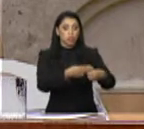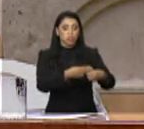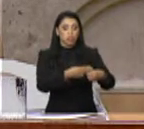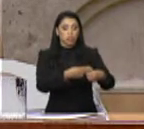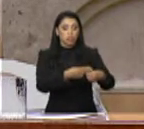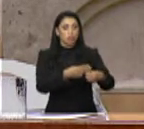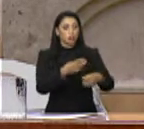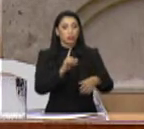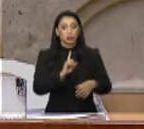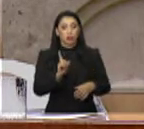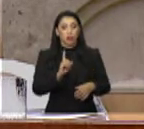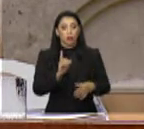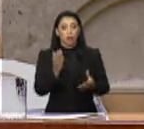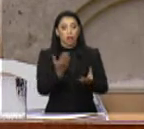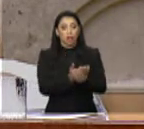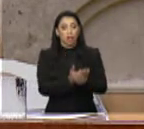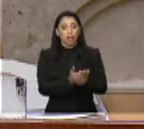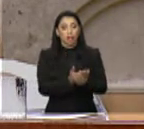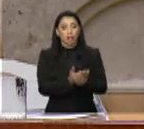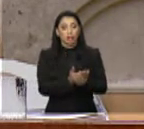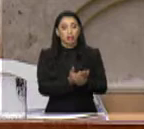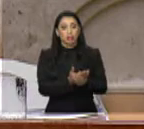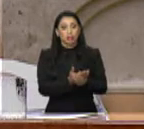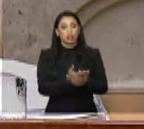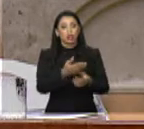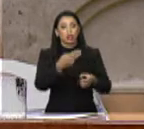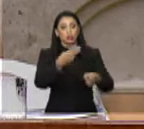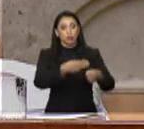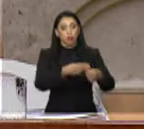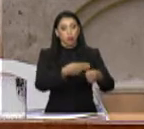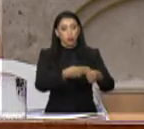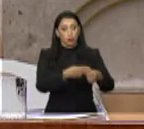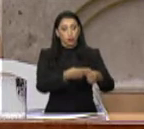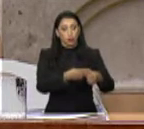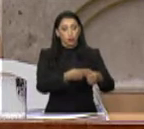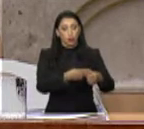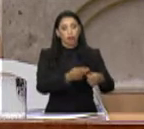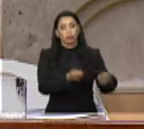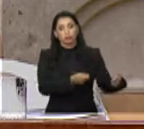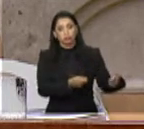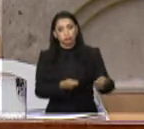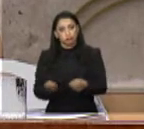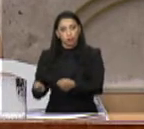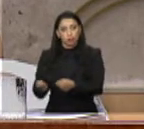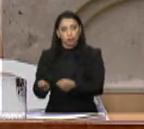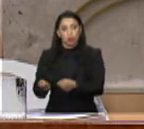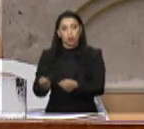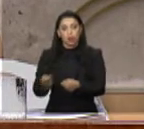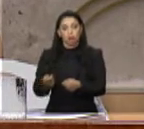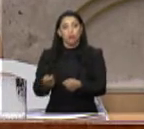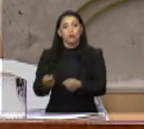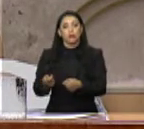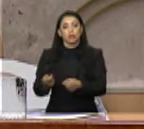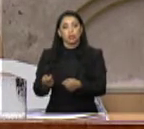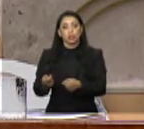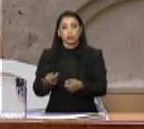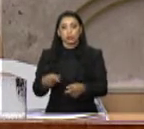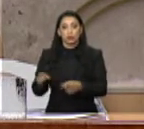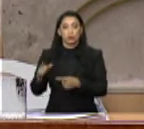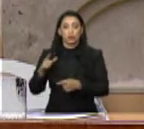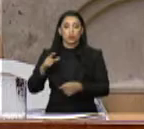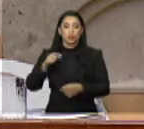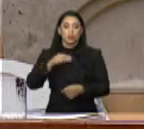que recorrente o ministro o Município de Criciúma e recorrido o Ministério Público do Estado de Santa